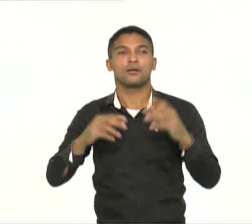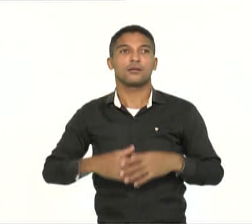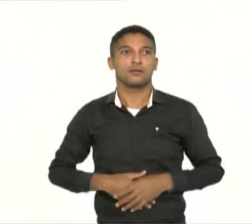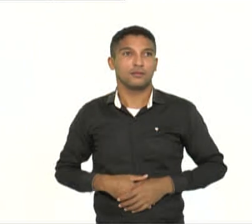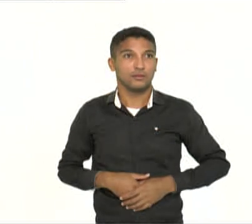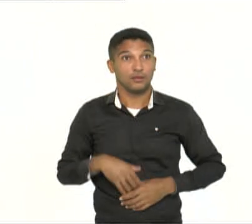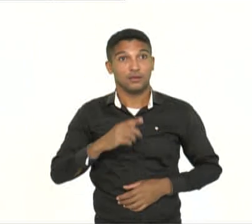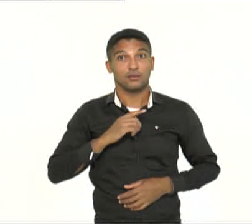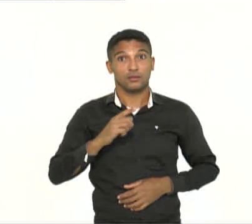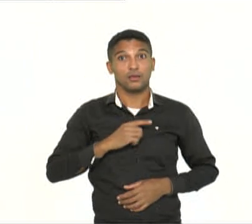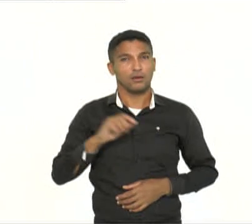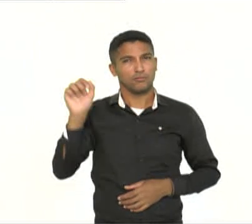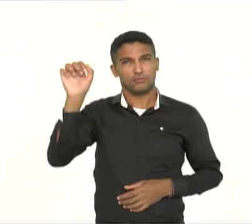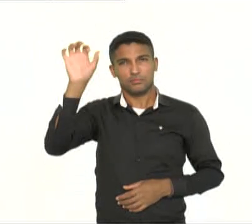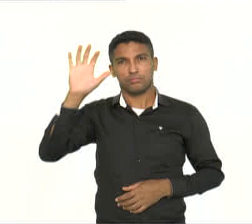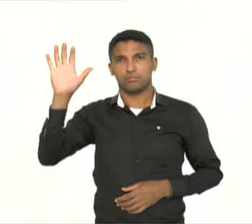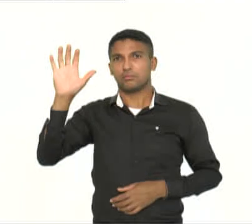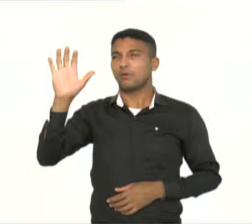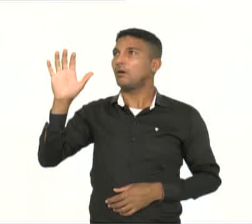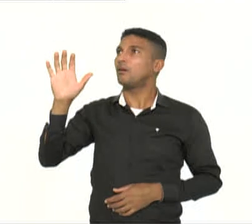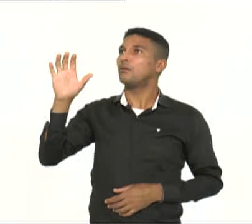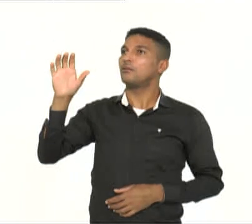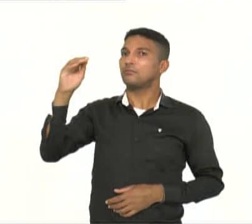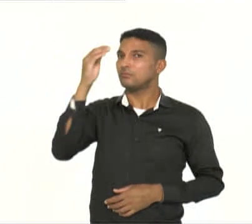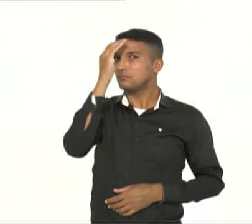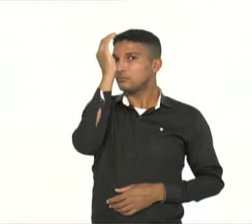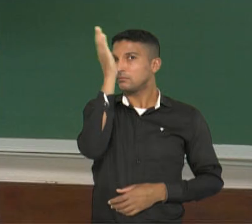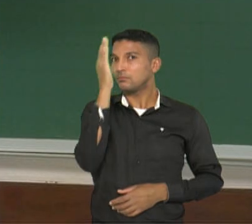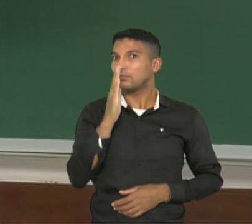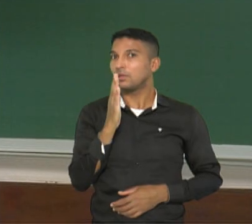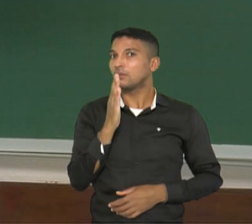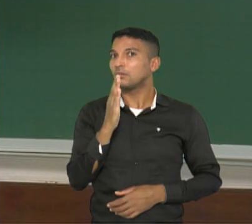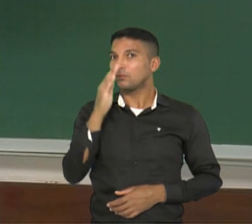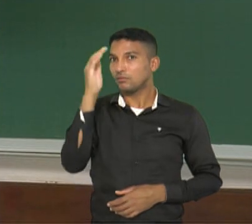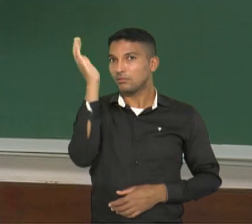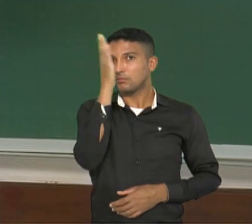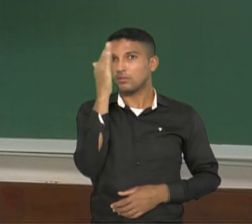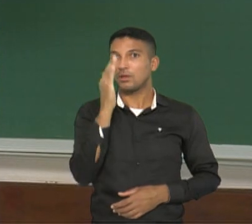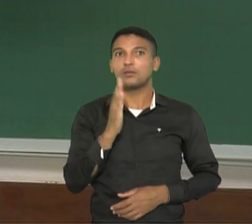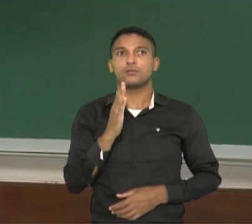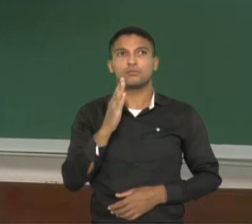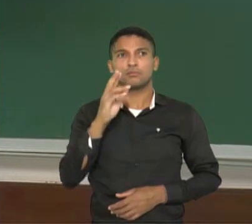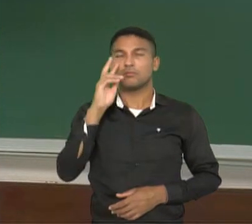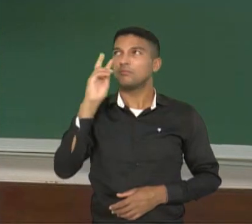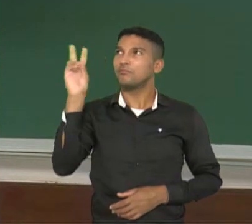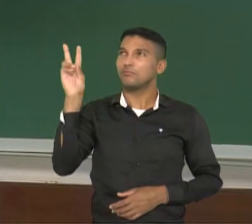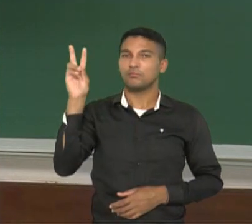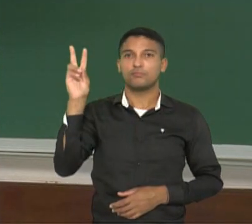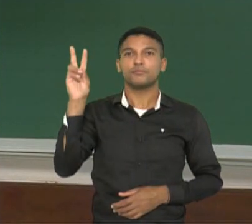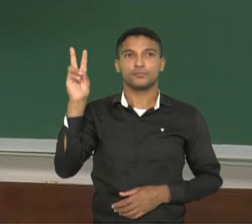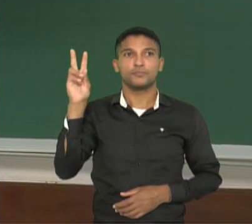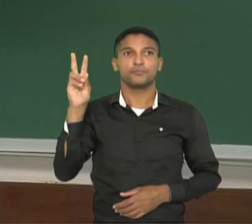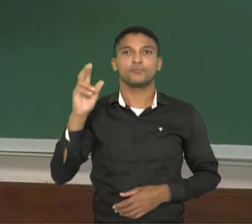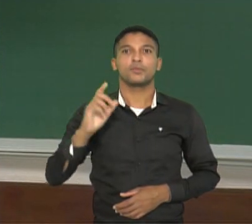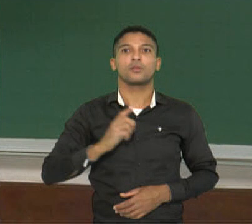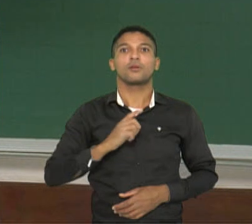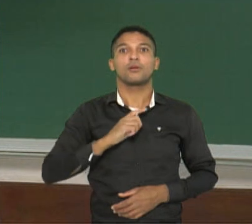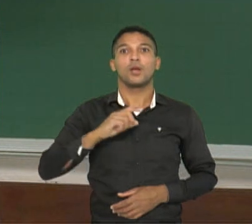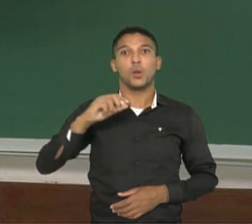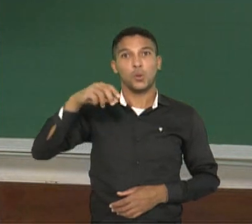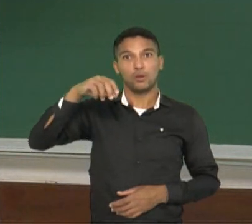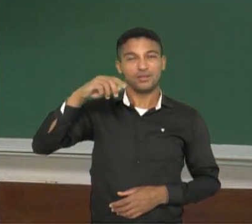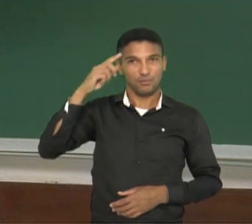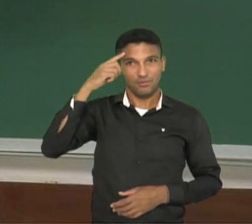do Brasil. Lembra que eu falei para você a localização do domínio de mares de morros, que estende-se desde a região nordeste do